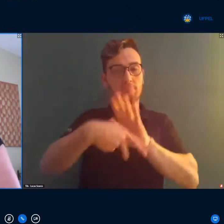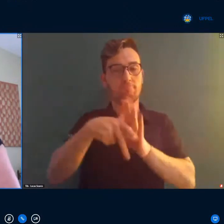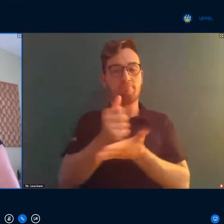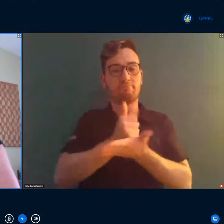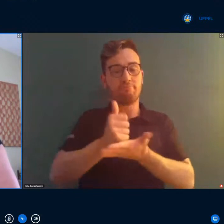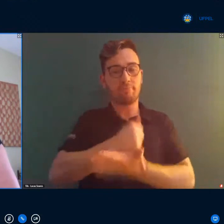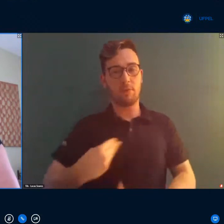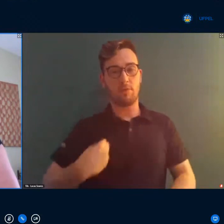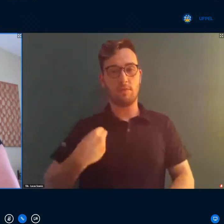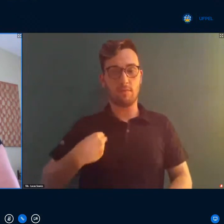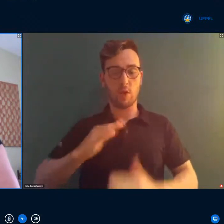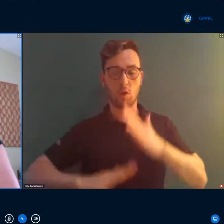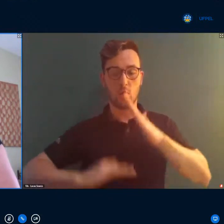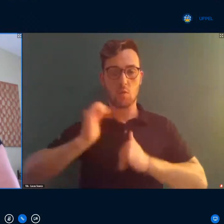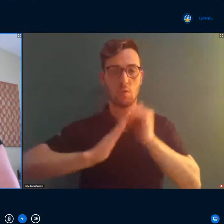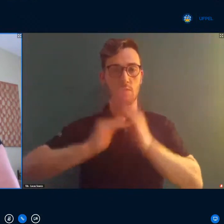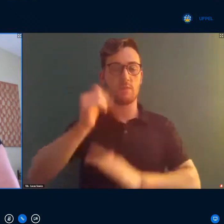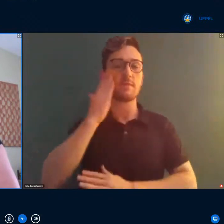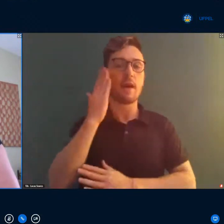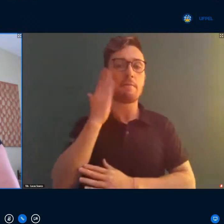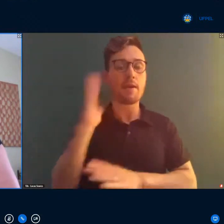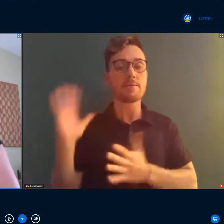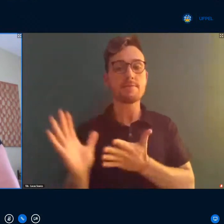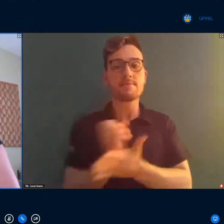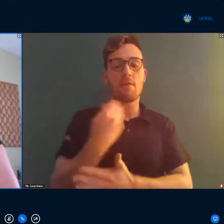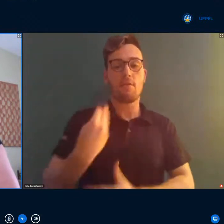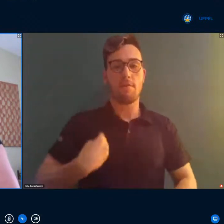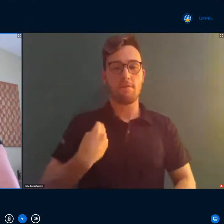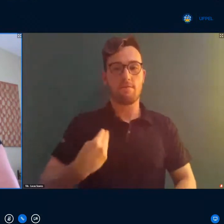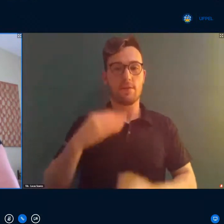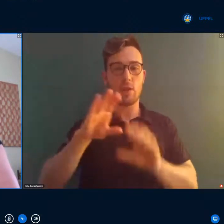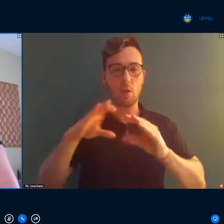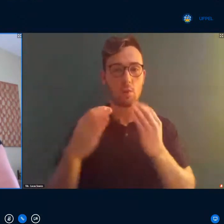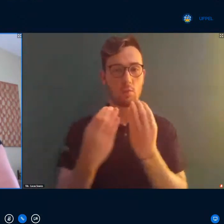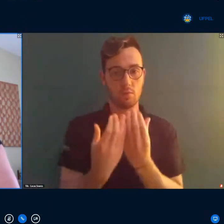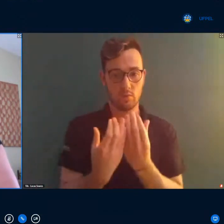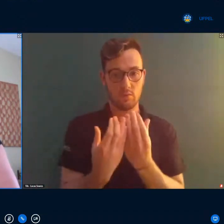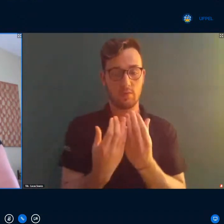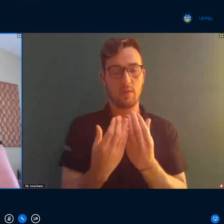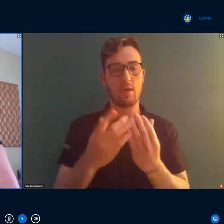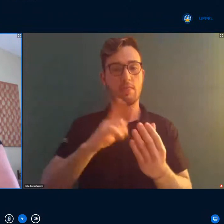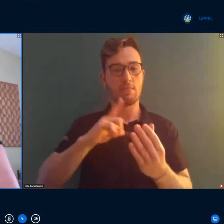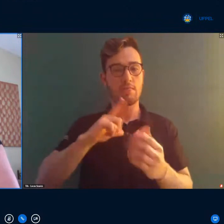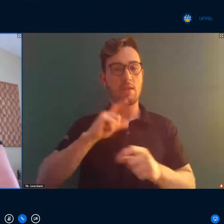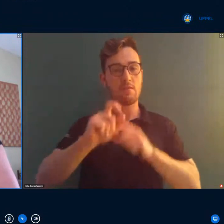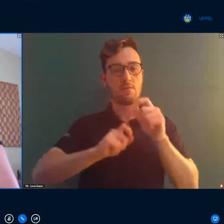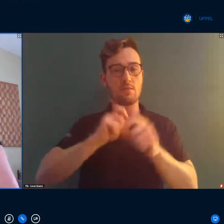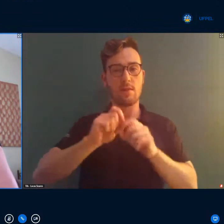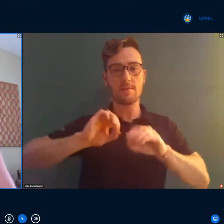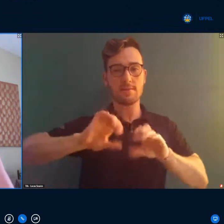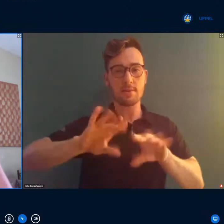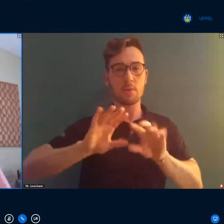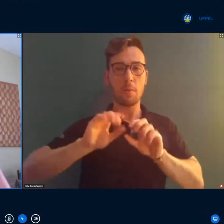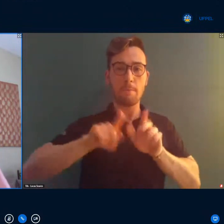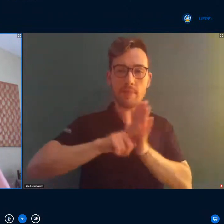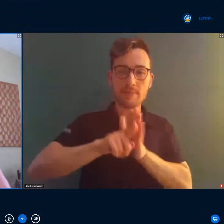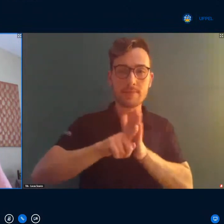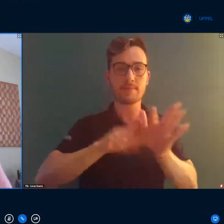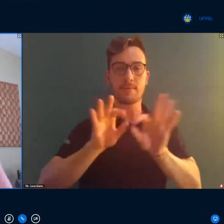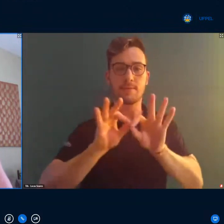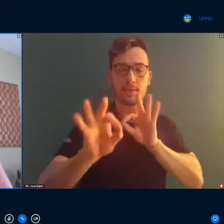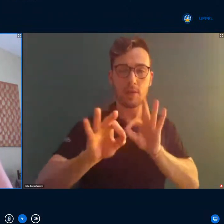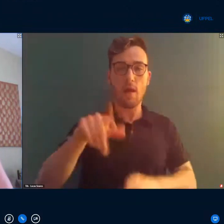Vida, construindo saberes para salvar vidas na comunidade, interfaces com ensino, a pesquisa e a extensão, um relato de